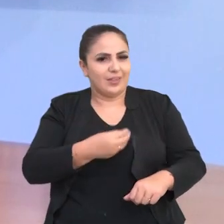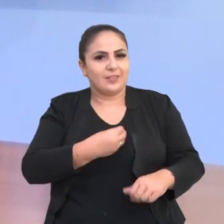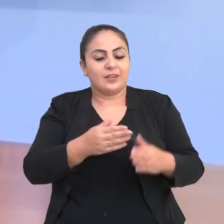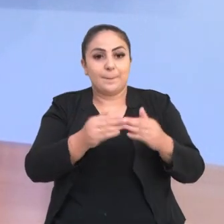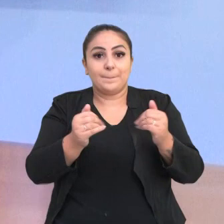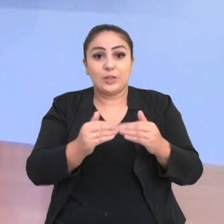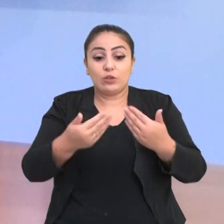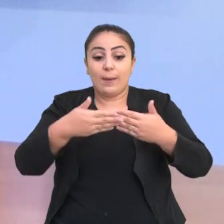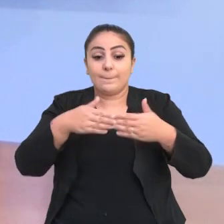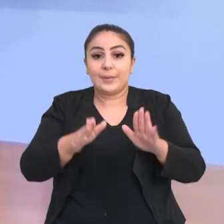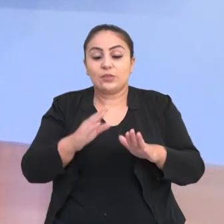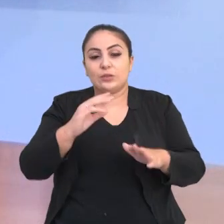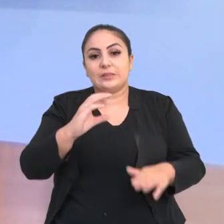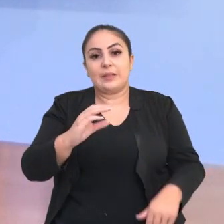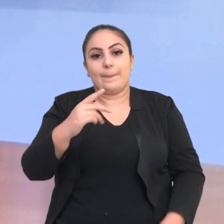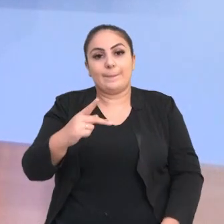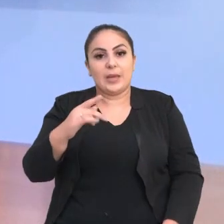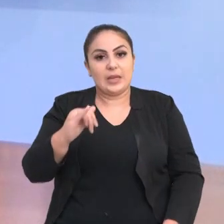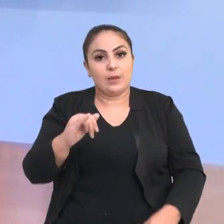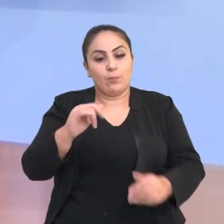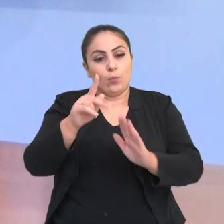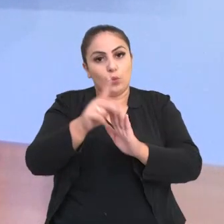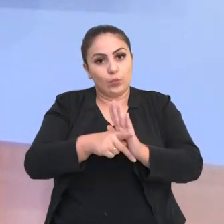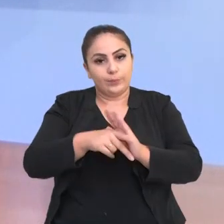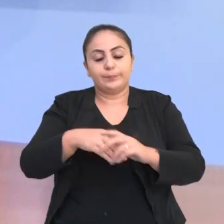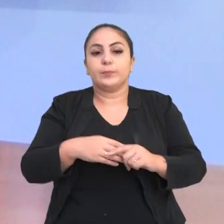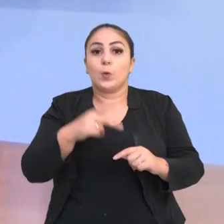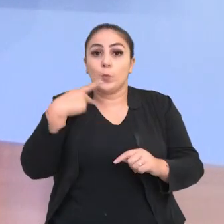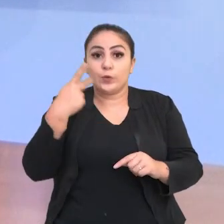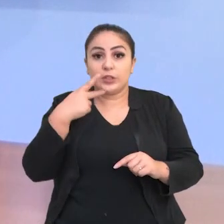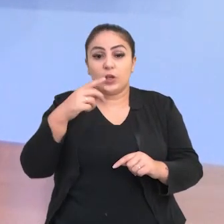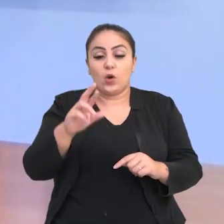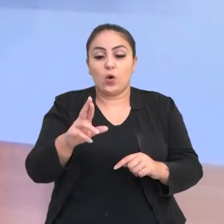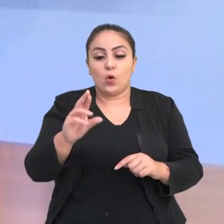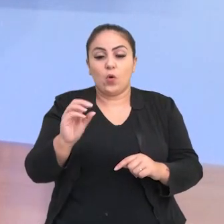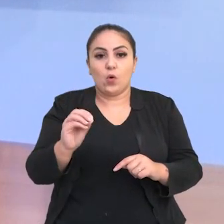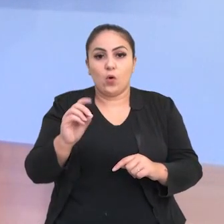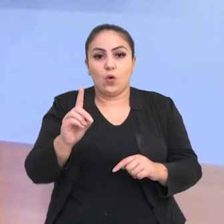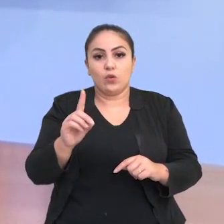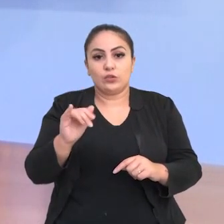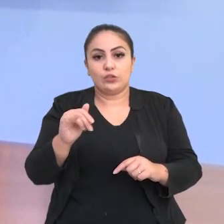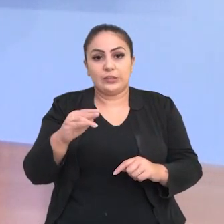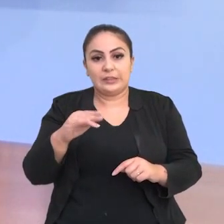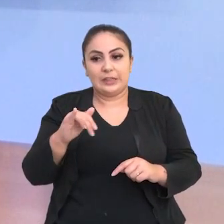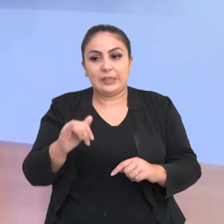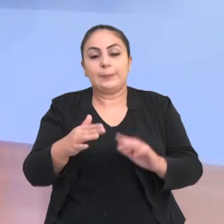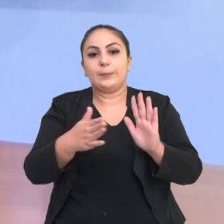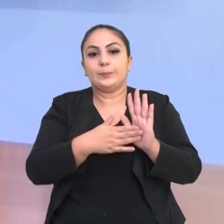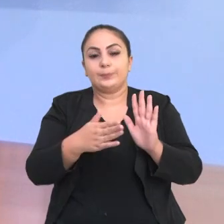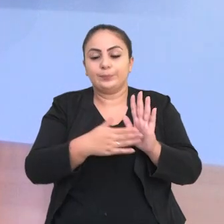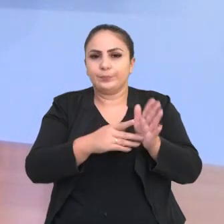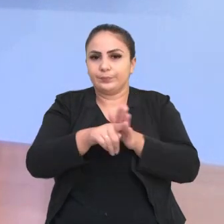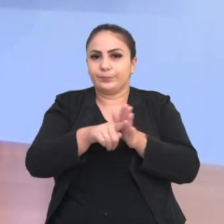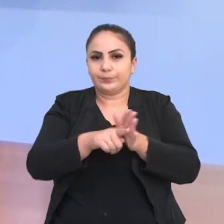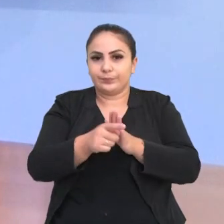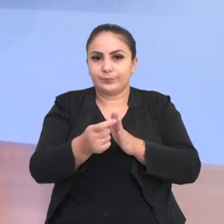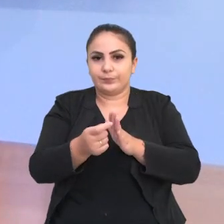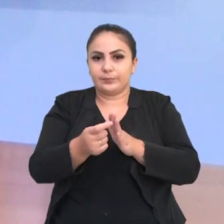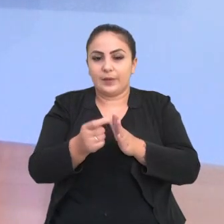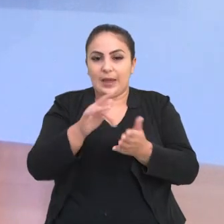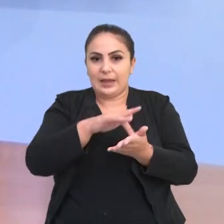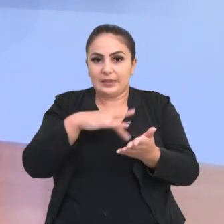já tem um pedido de abertura de CPI protocolado. O vereador Rodinei Candeia propôs investigar a